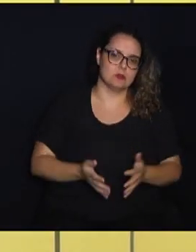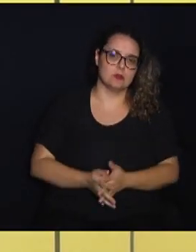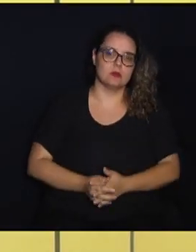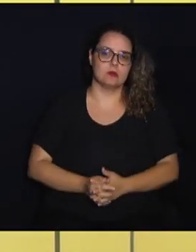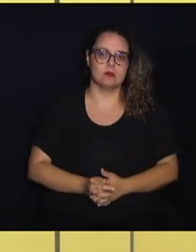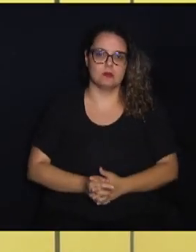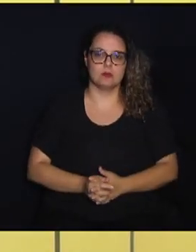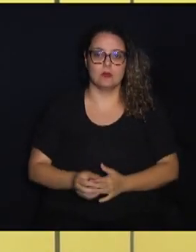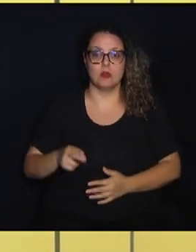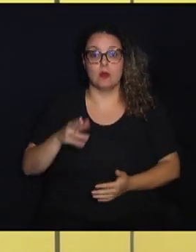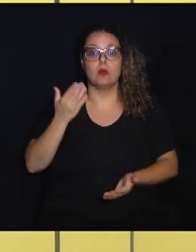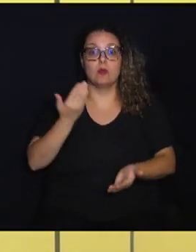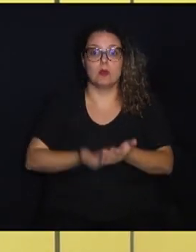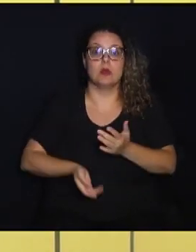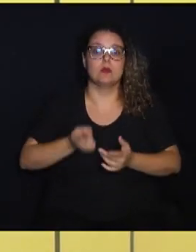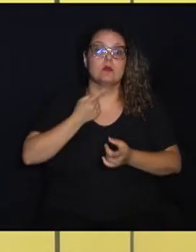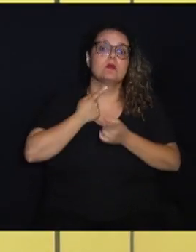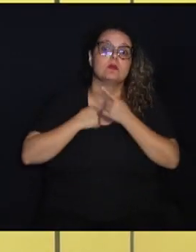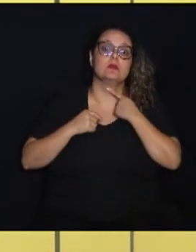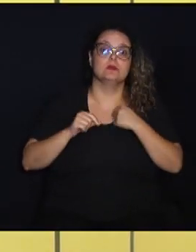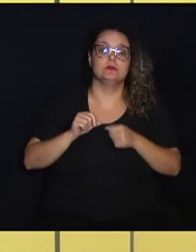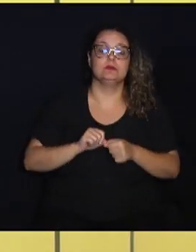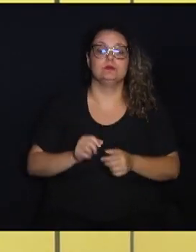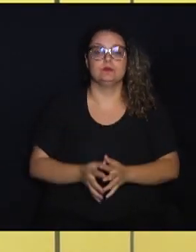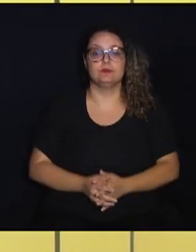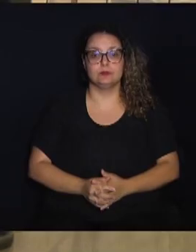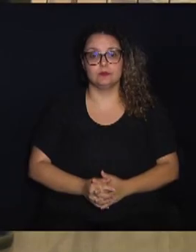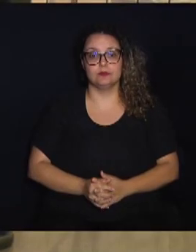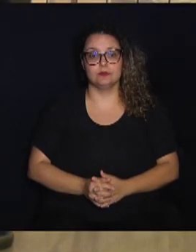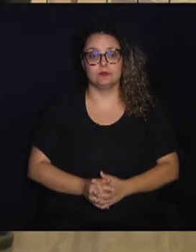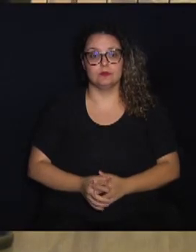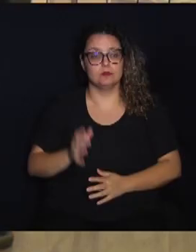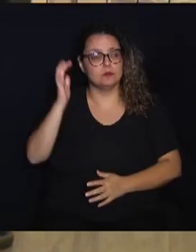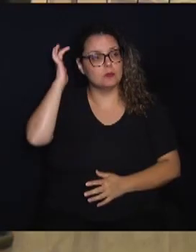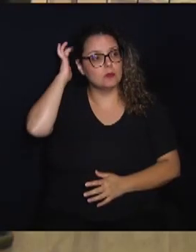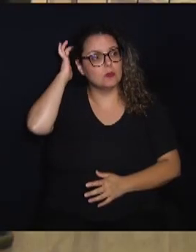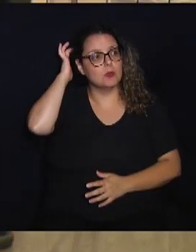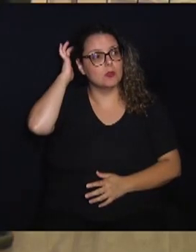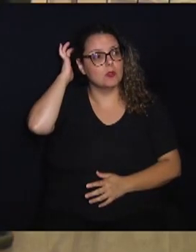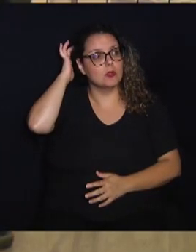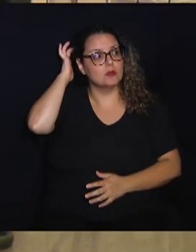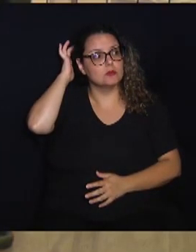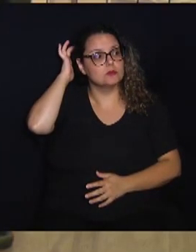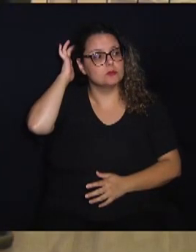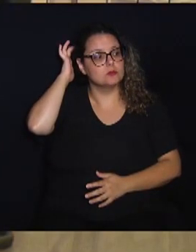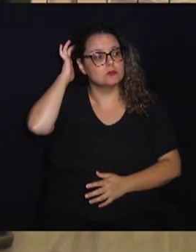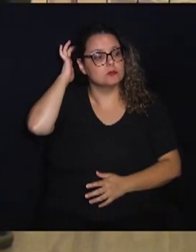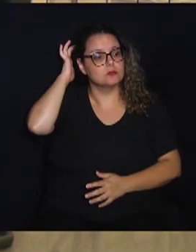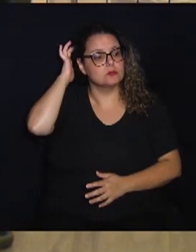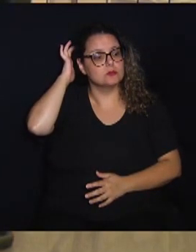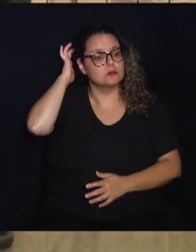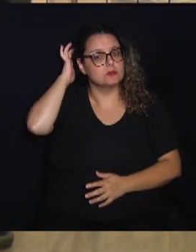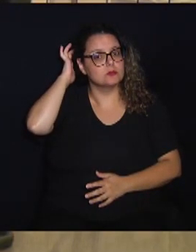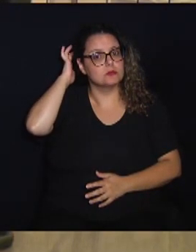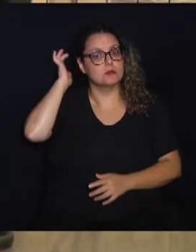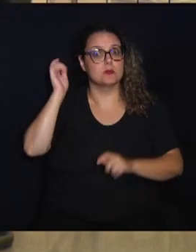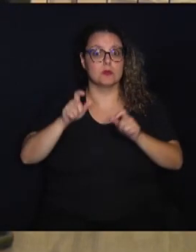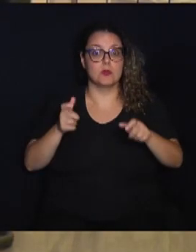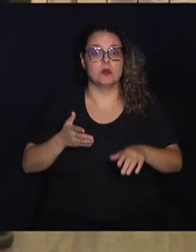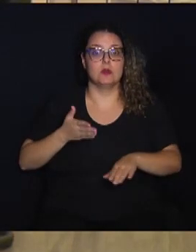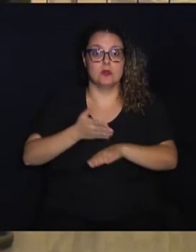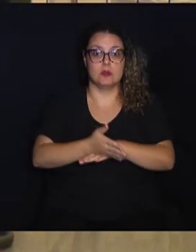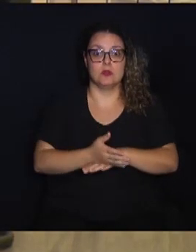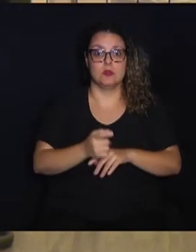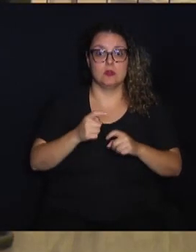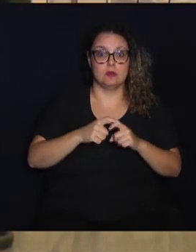ou perdendo a vontade de fazer. No caso, as pessoas que têm acesso a médicos através de seus planos